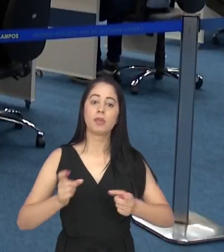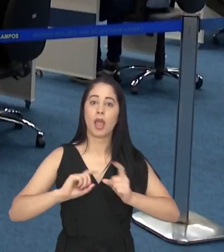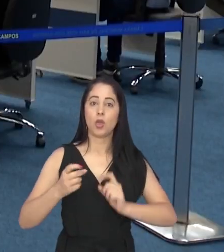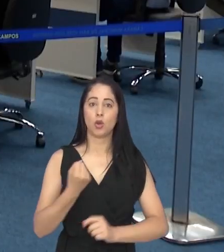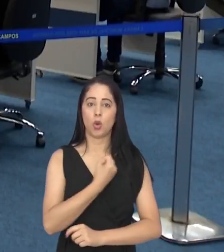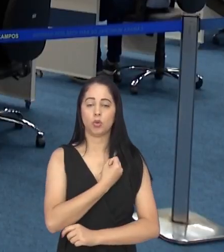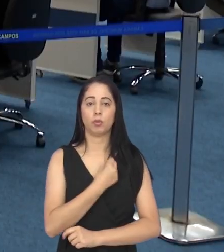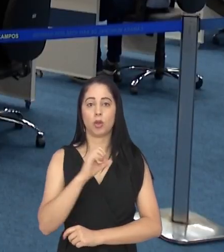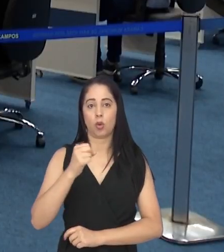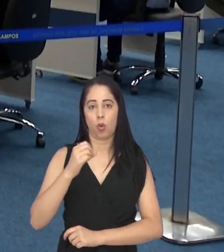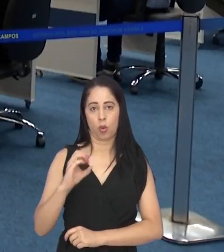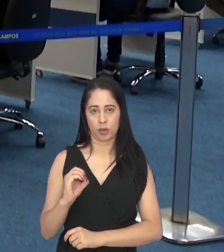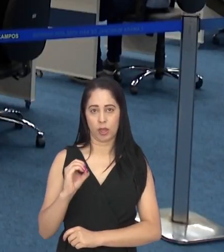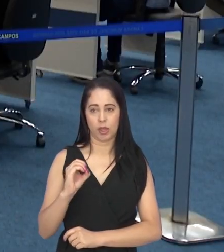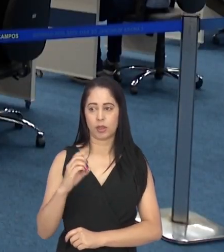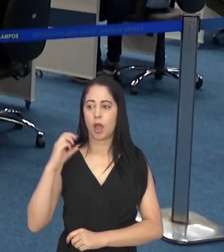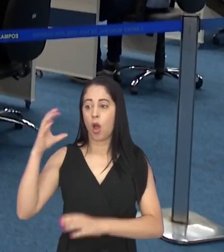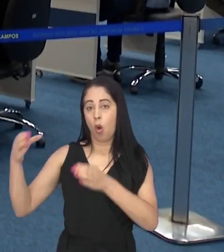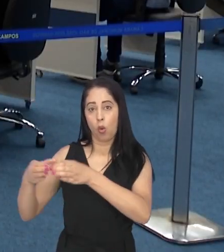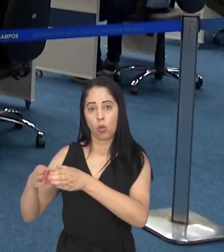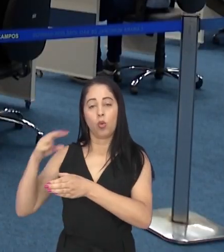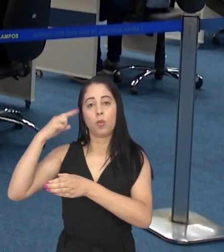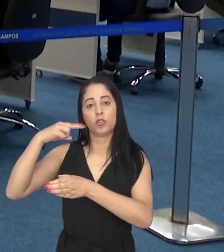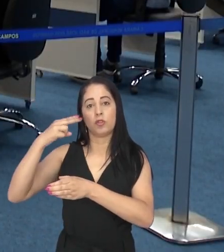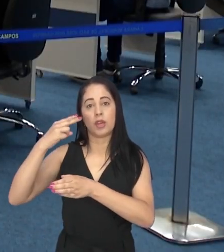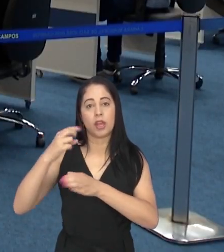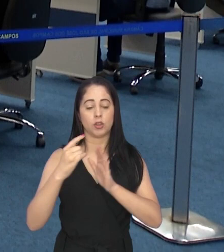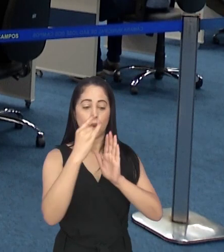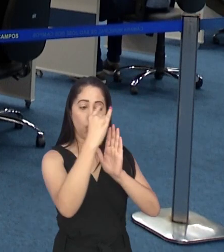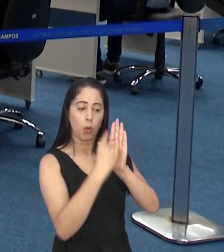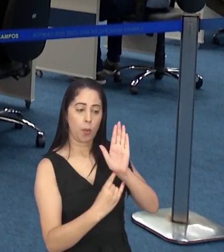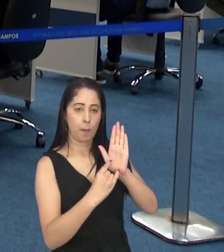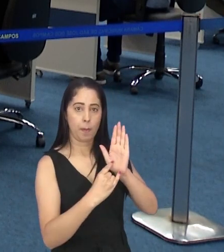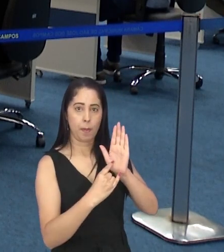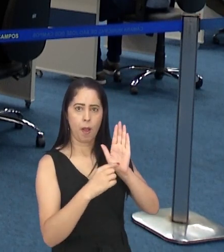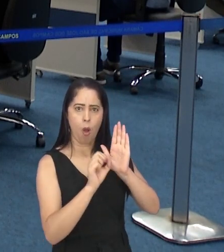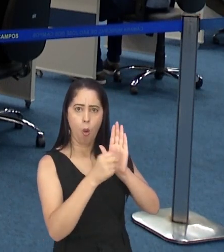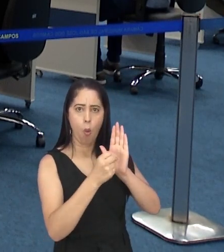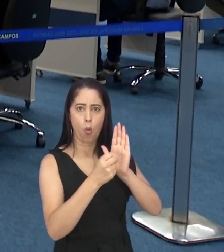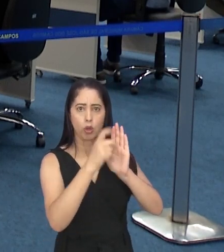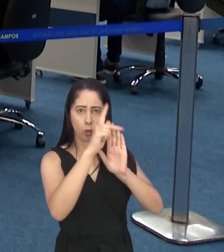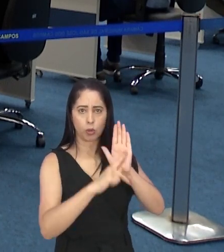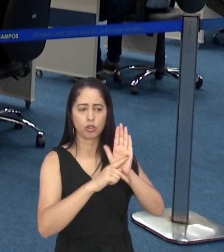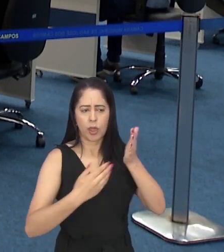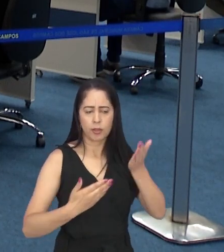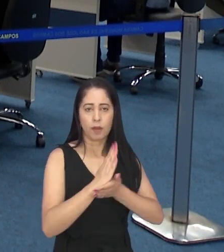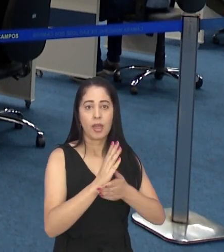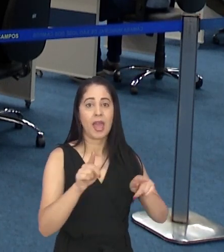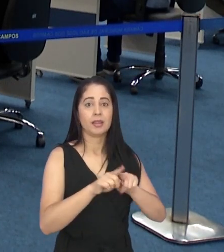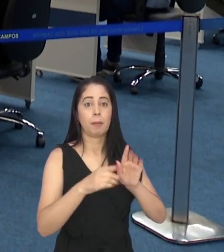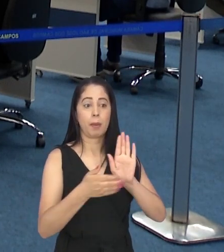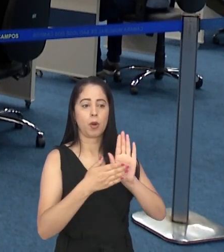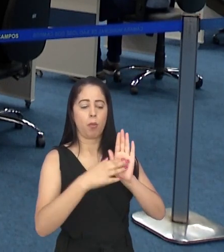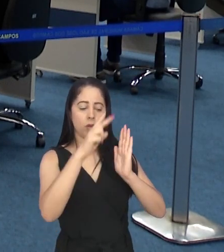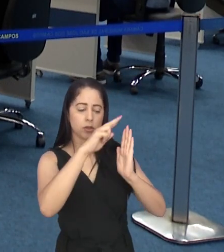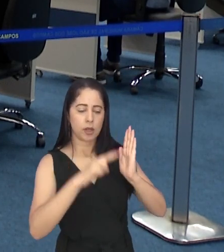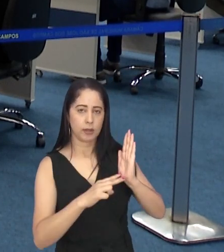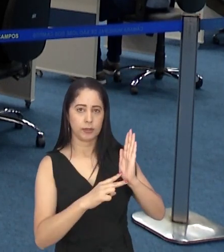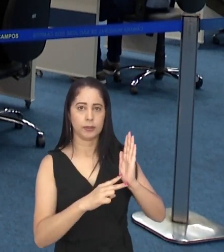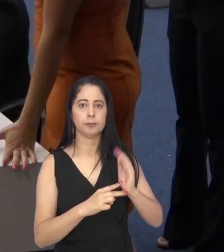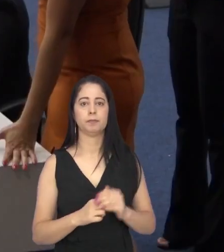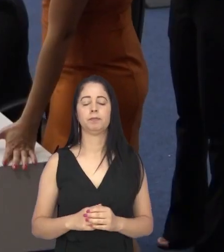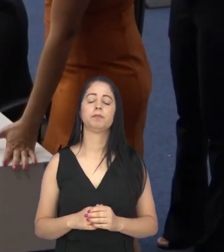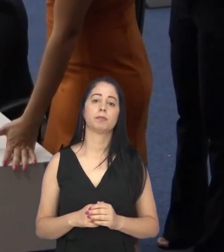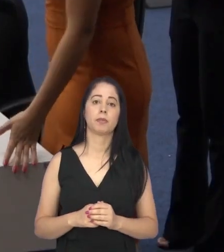Na 80ª sessão ordinária, os vereadores aprovaram 8 projetos e outras 8 propostas foram lidas iniciando a